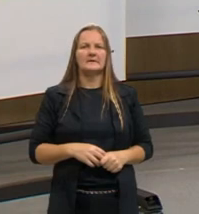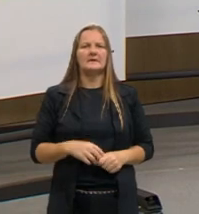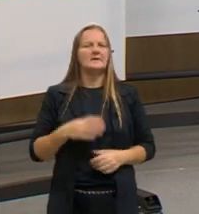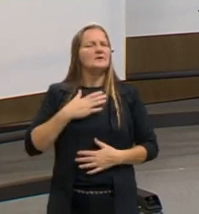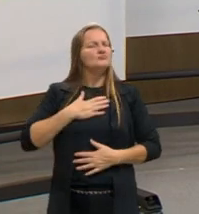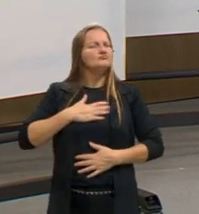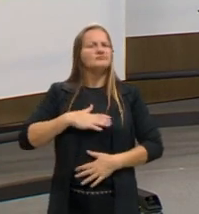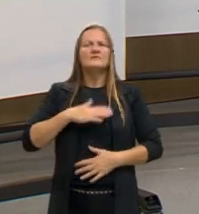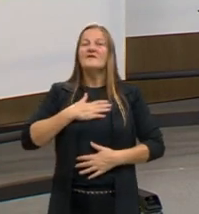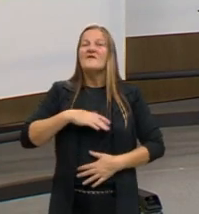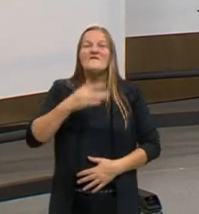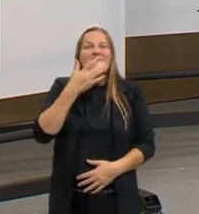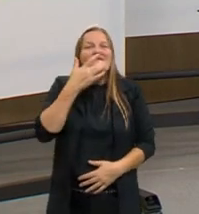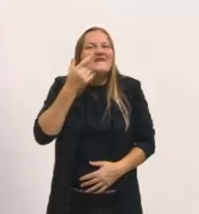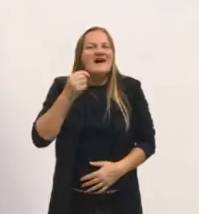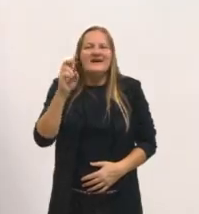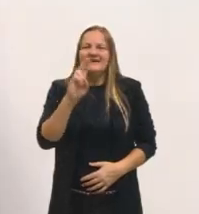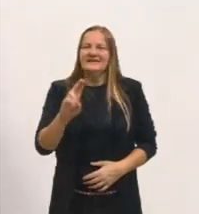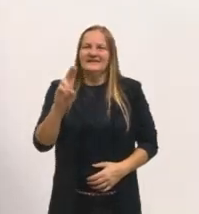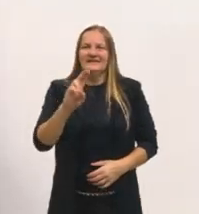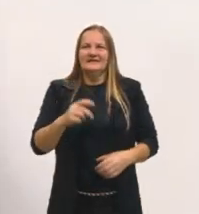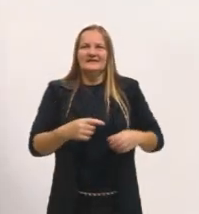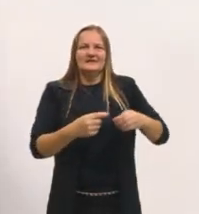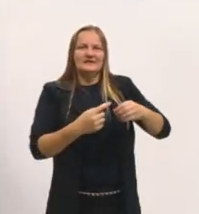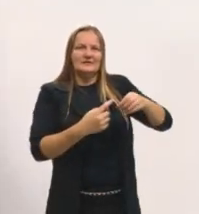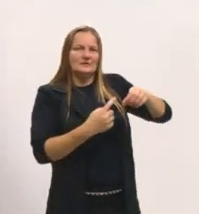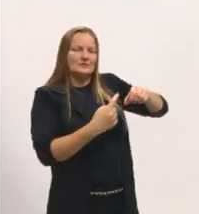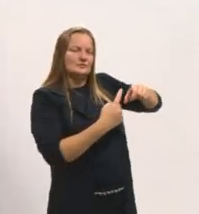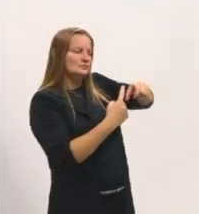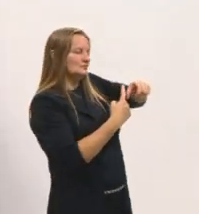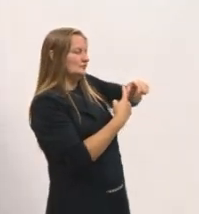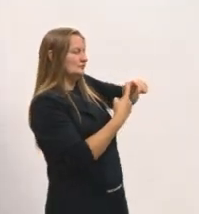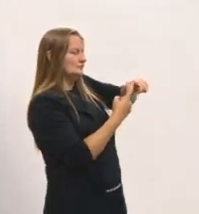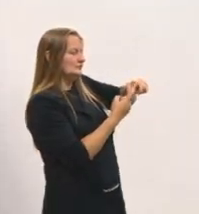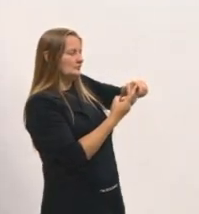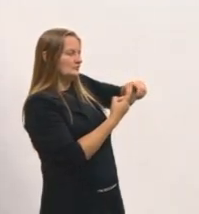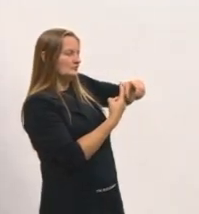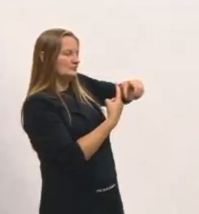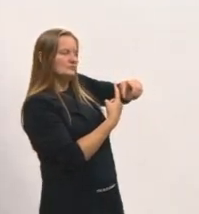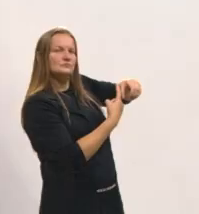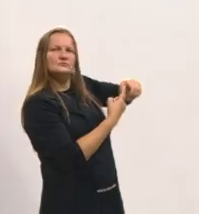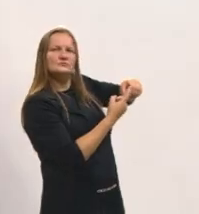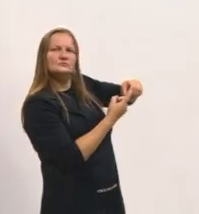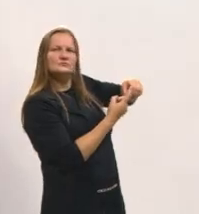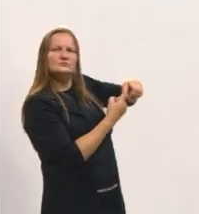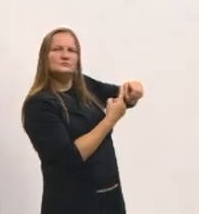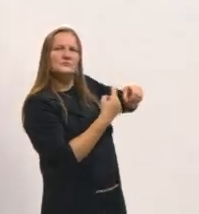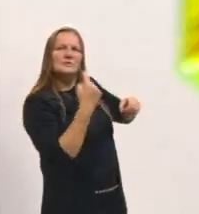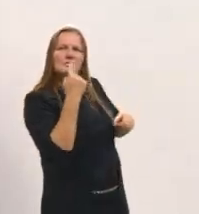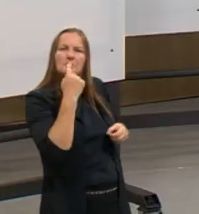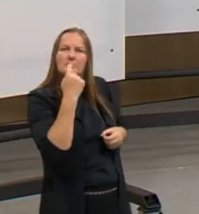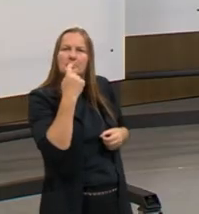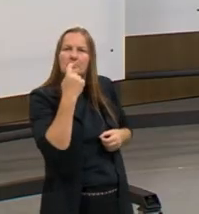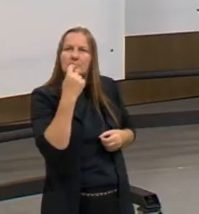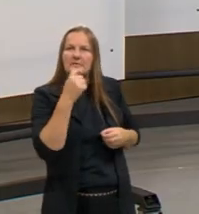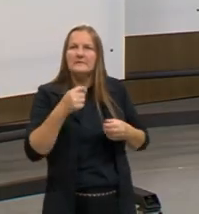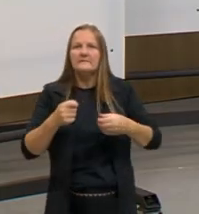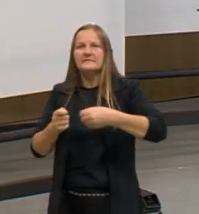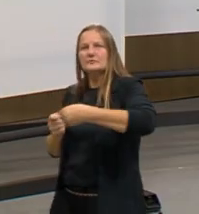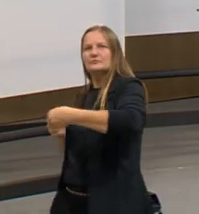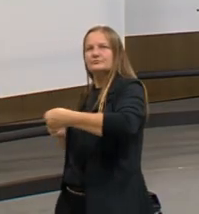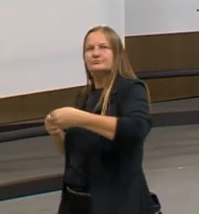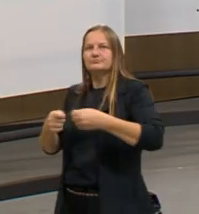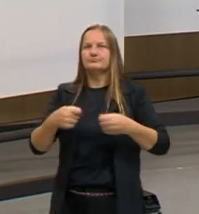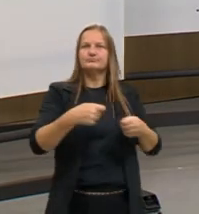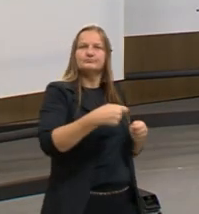tranquila né dê a gente conseguir colocar o mapa então para gente ler a gente tem aula tem o vermelhinho ele tá seu movimentar ela